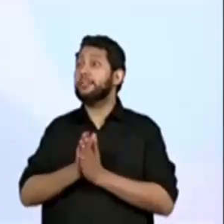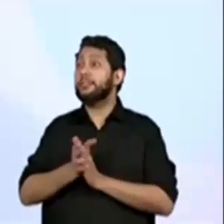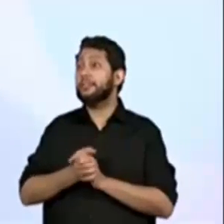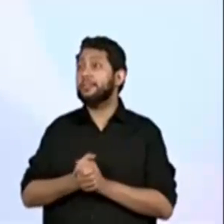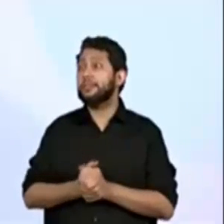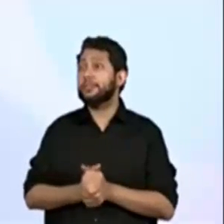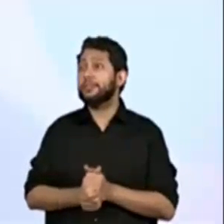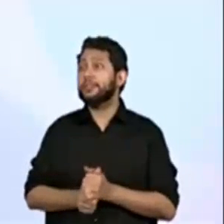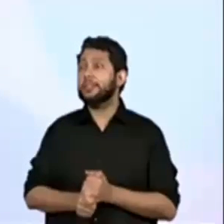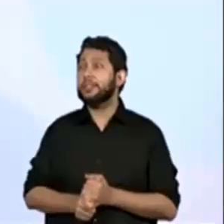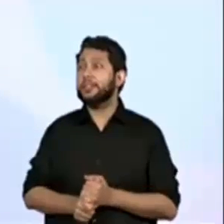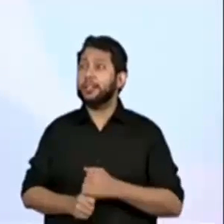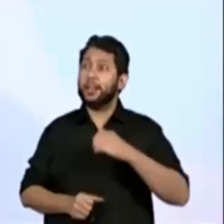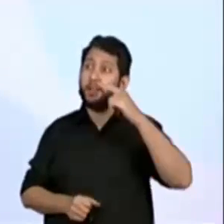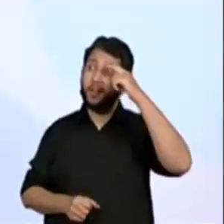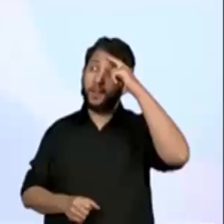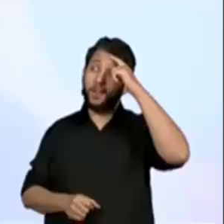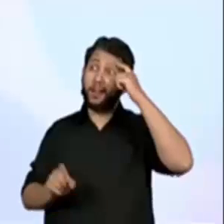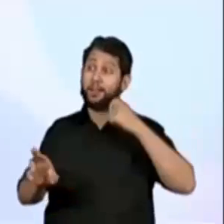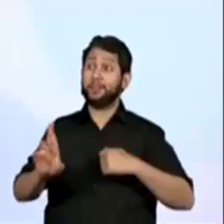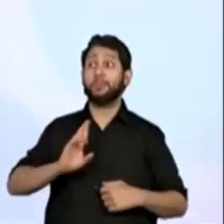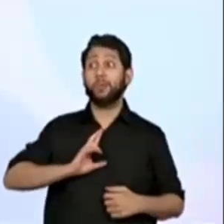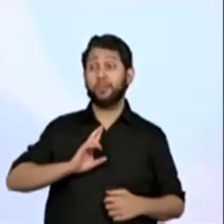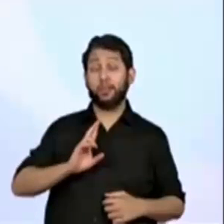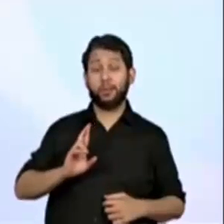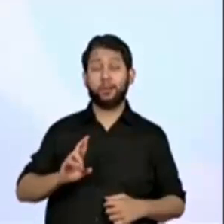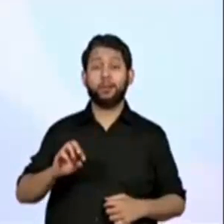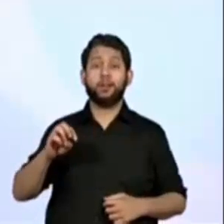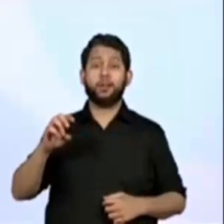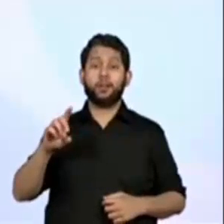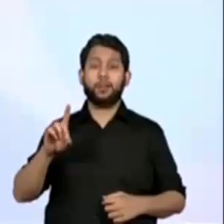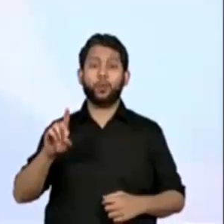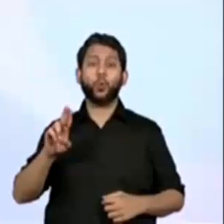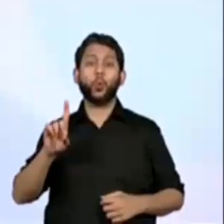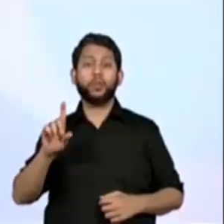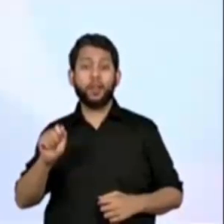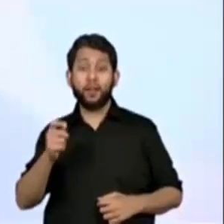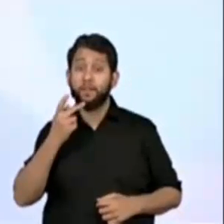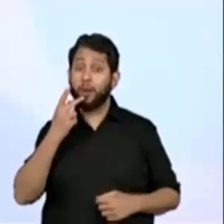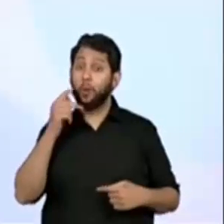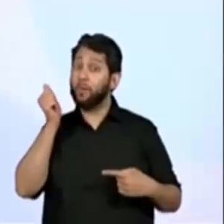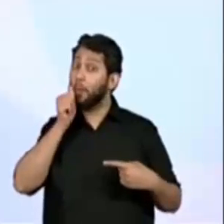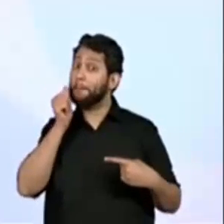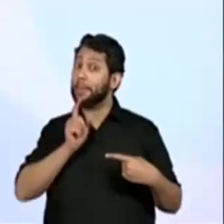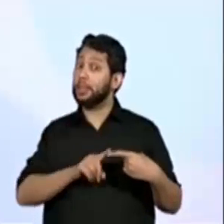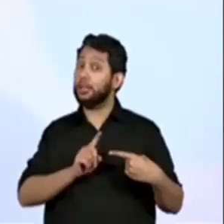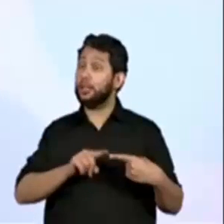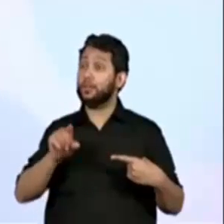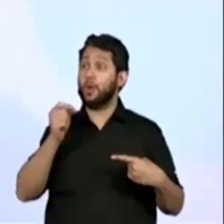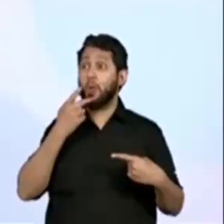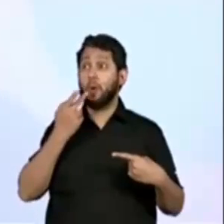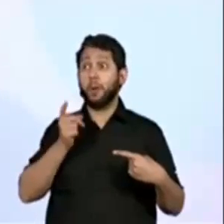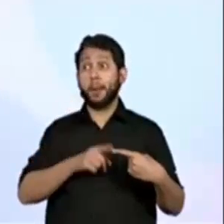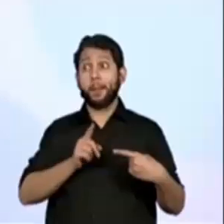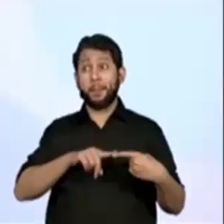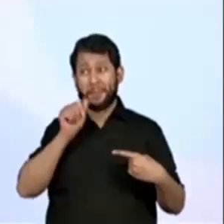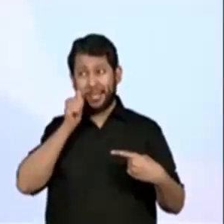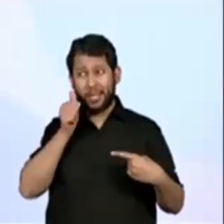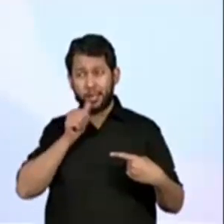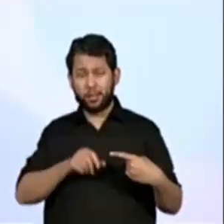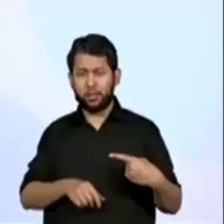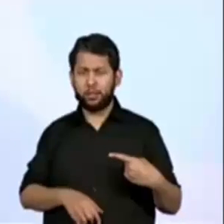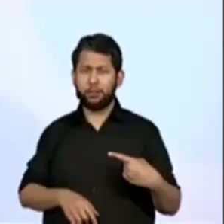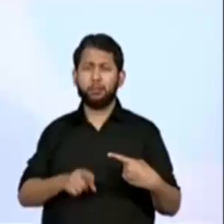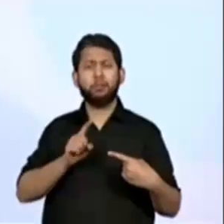Ó, vou dizer algumas respostas, tá? Maria Eduarda falou que foi a Sofia. E aí, pessoal, Sofia